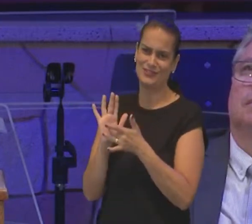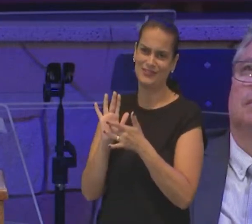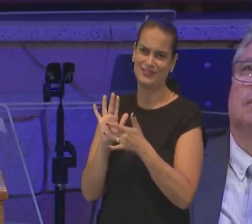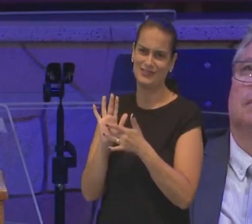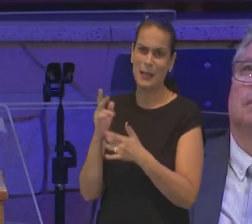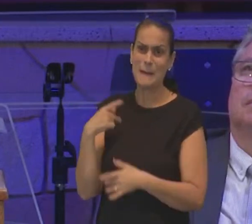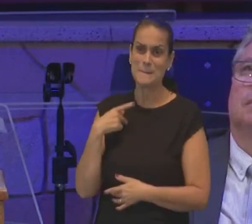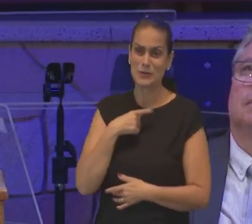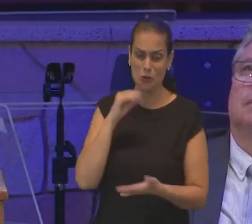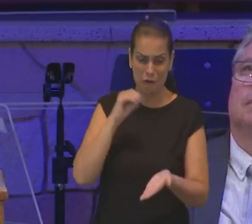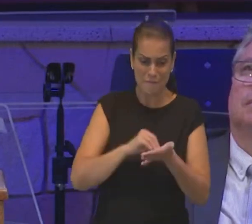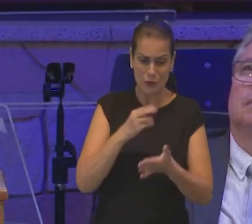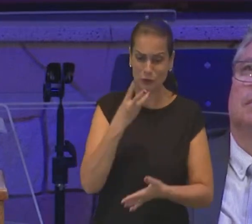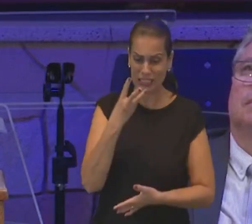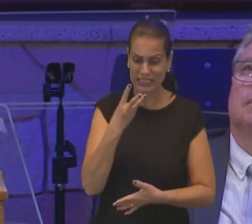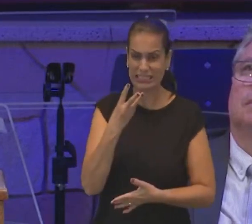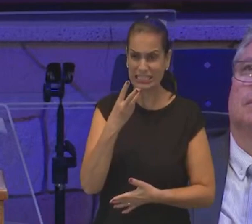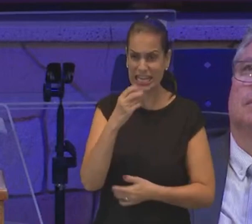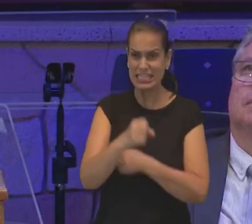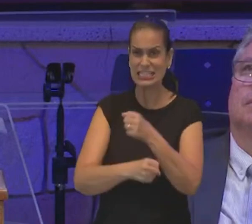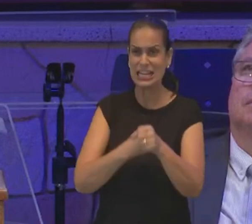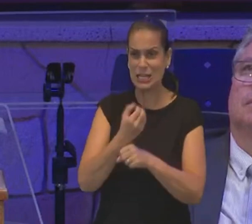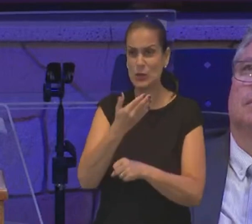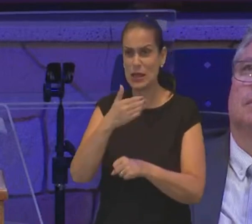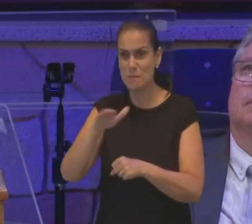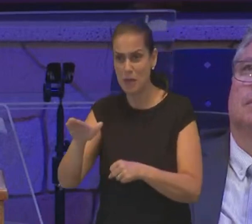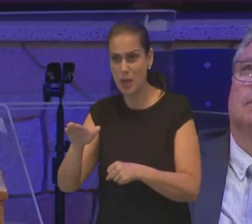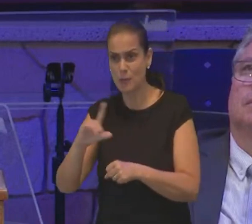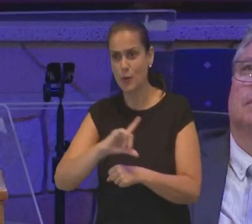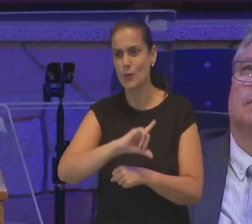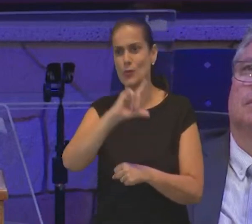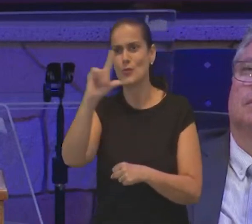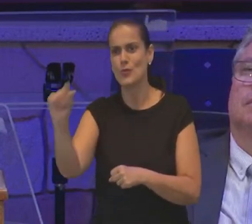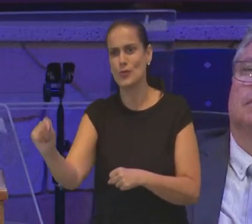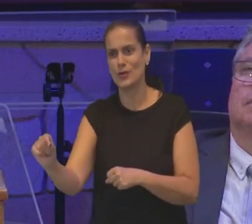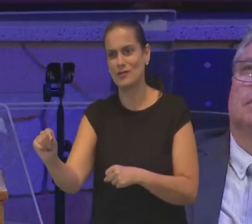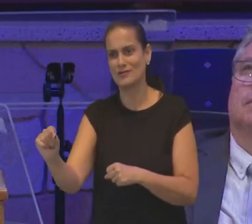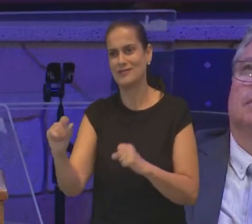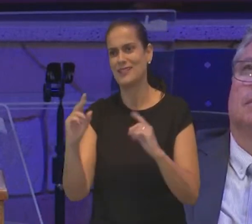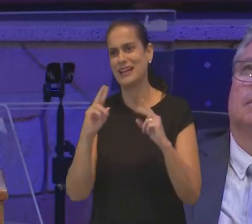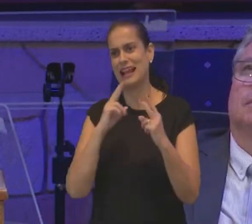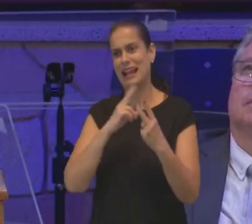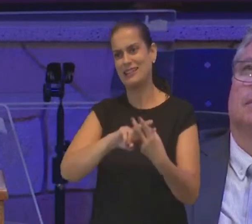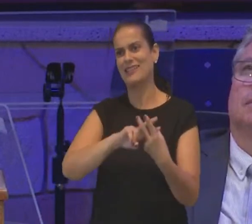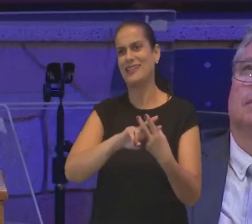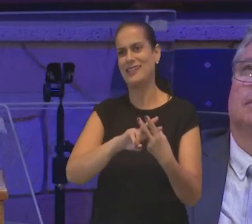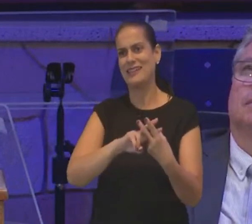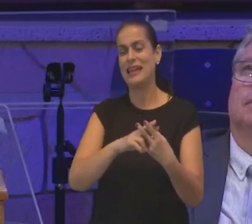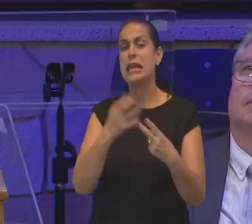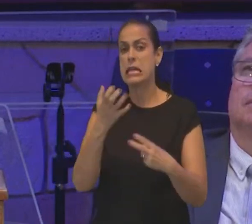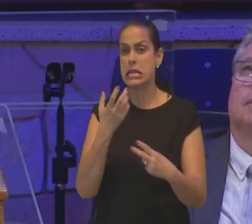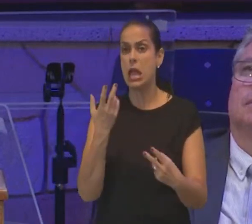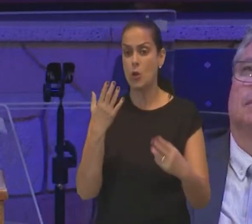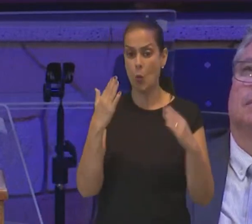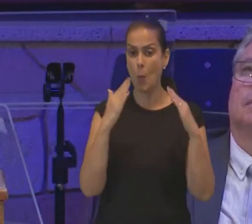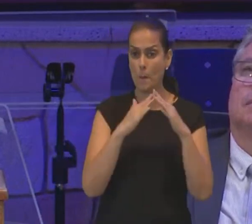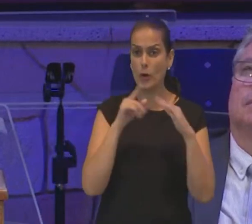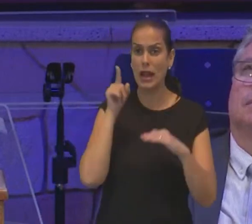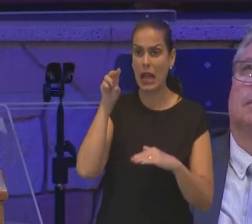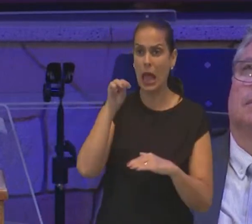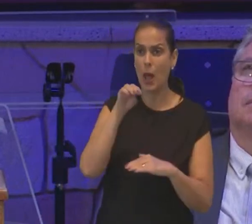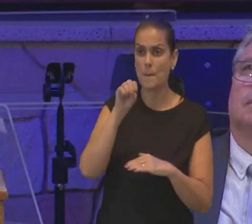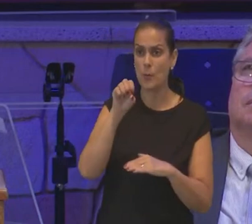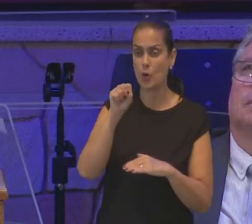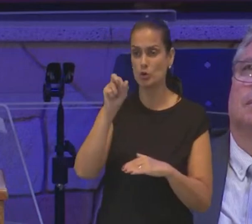Pastor, falta 3 anos e meio para mim sair da cadeia, e eu quero morar em Mossoró, porque foi aí